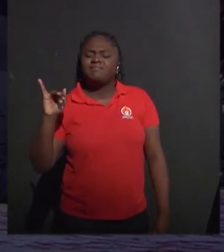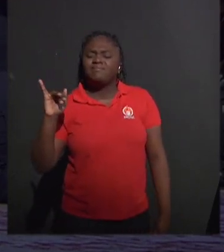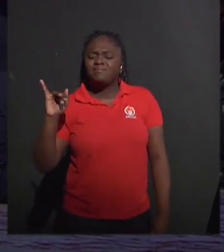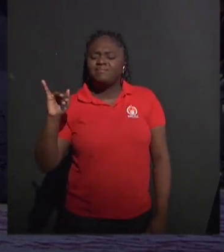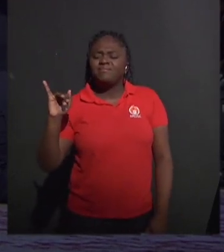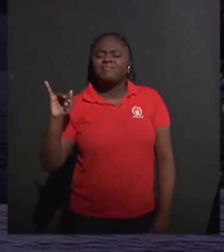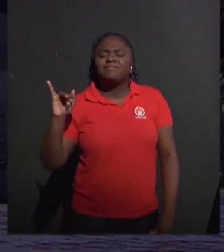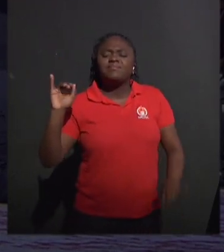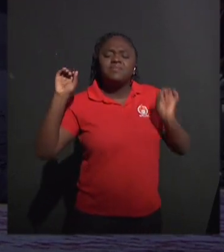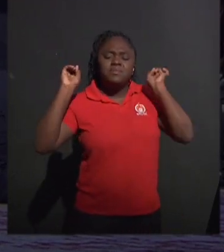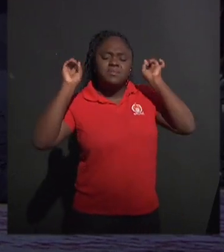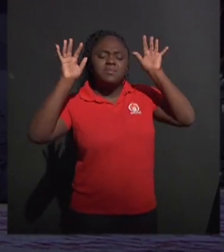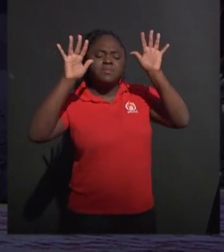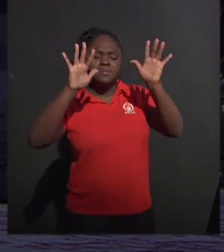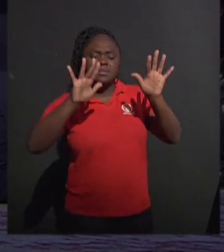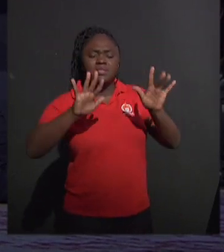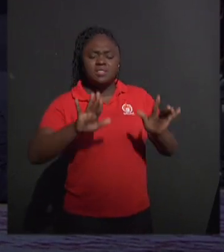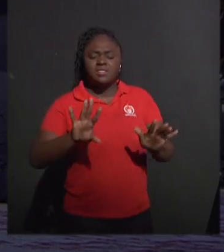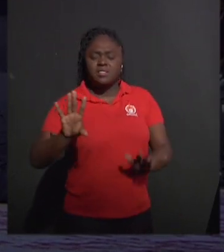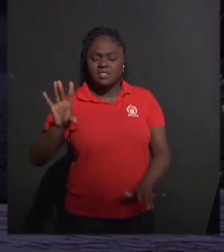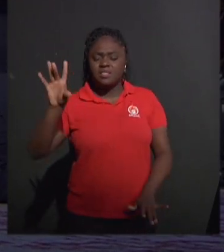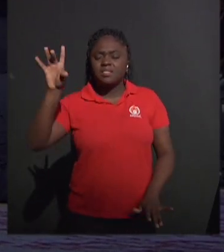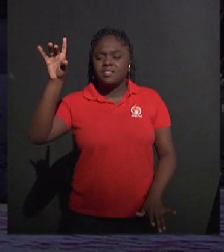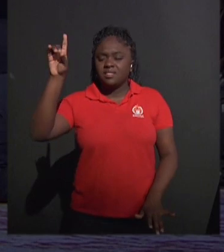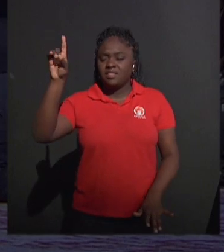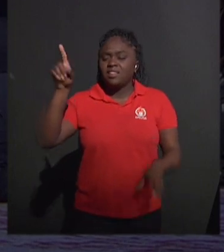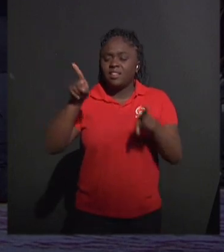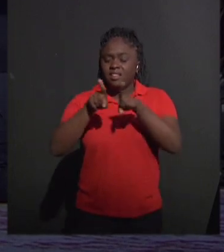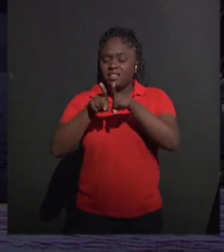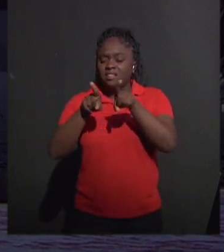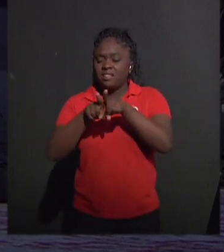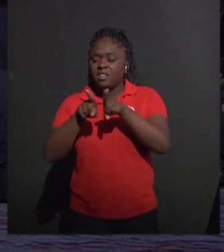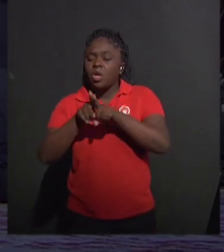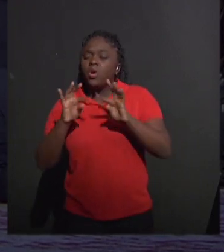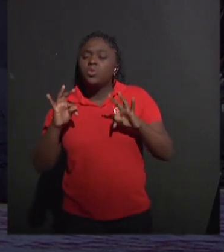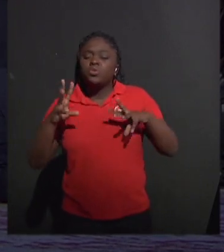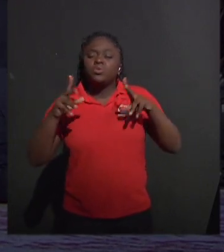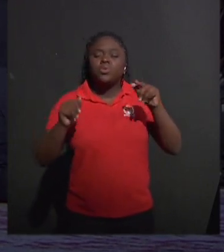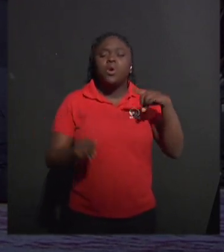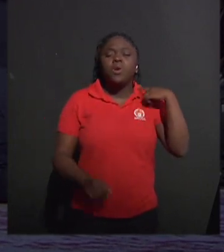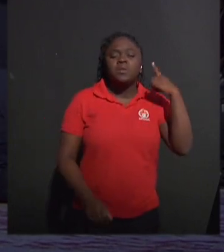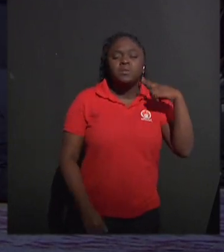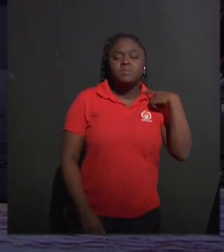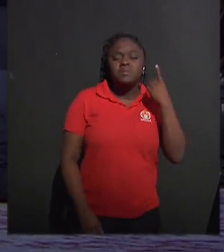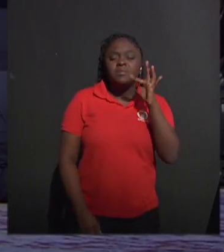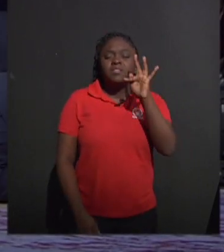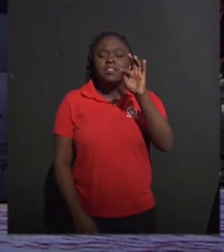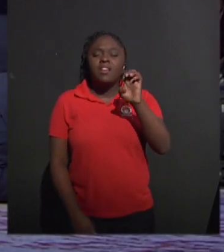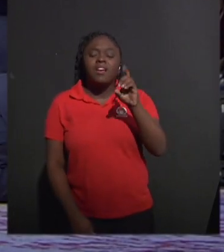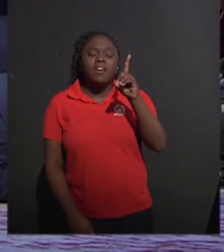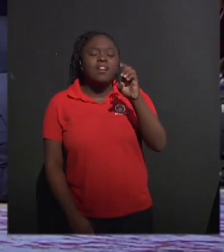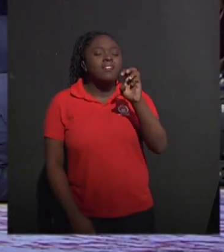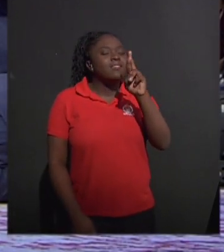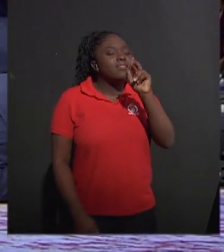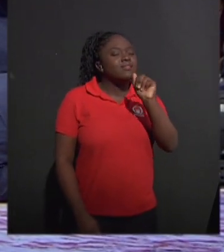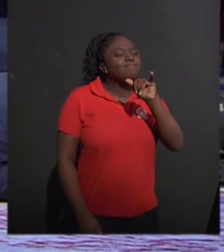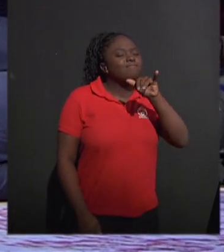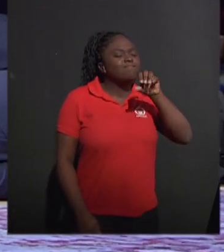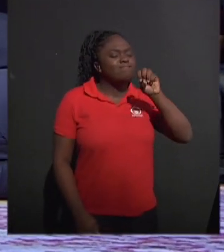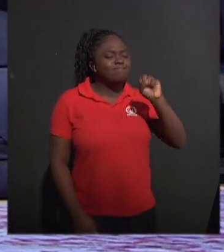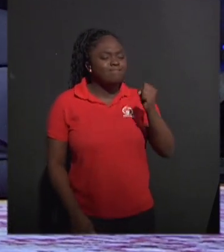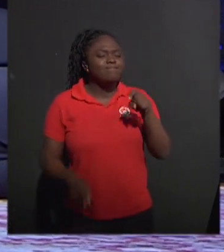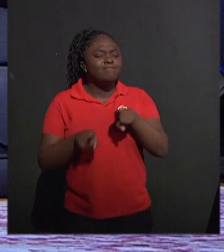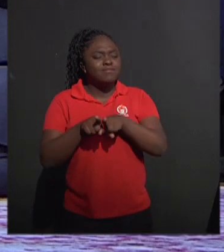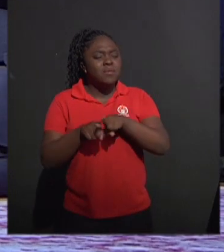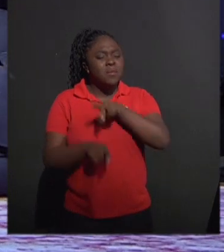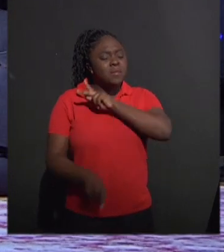Deus. Tome em Tuas mãos, Senhor, os deputados federais. Tome o presidente, Senhor, do